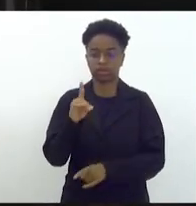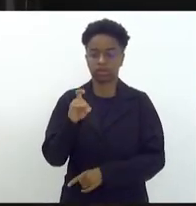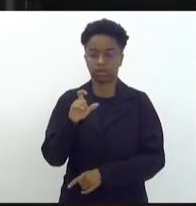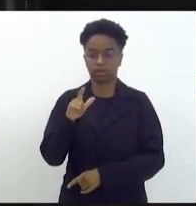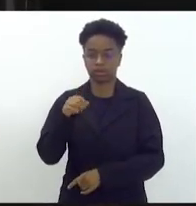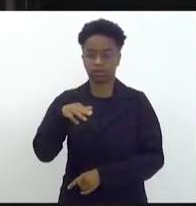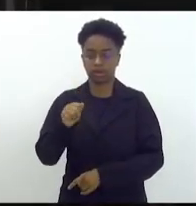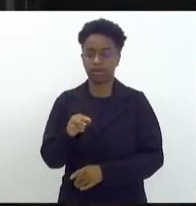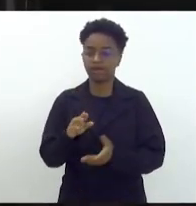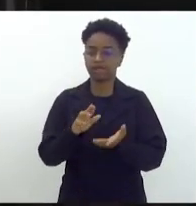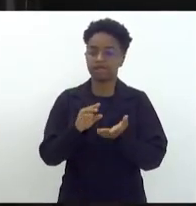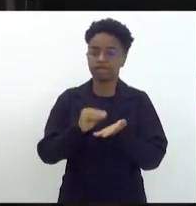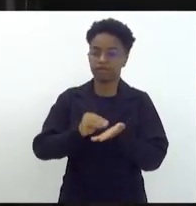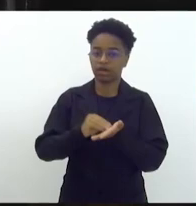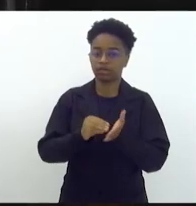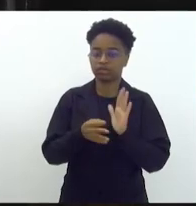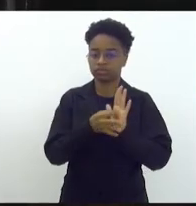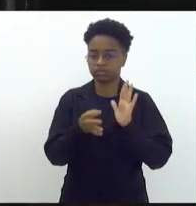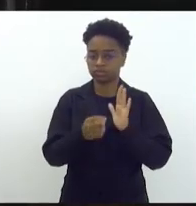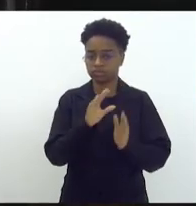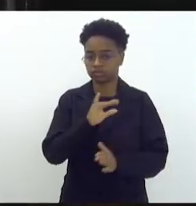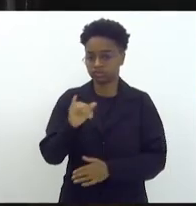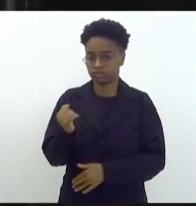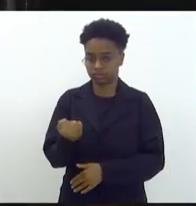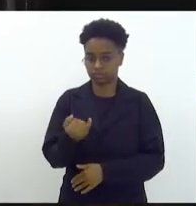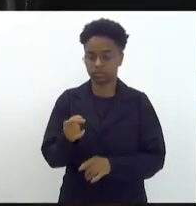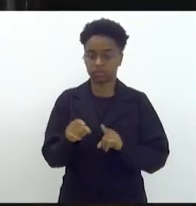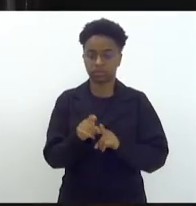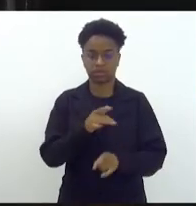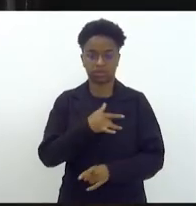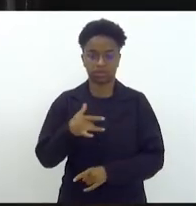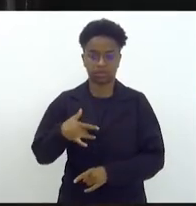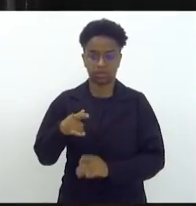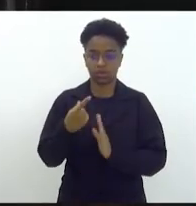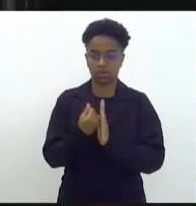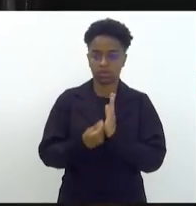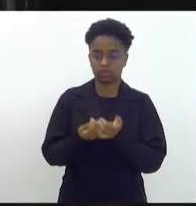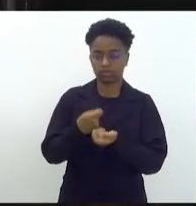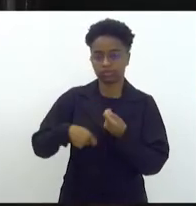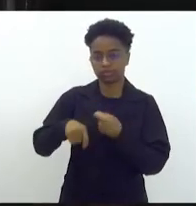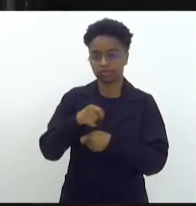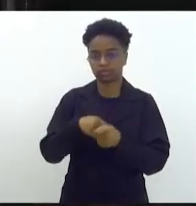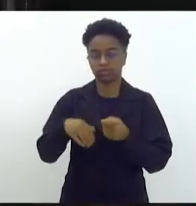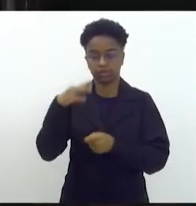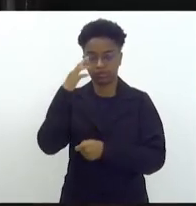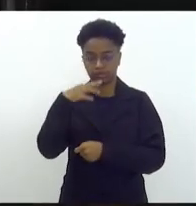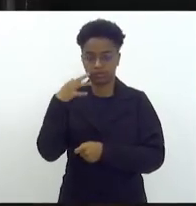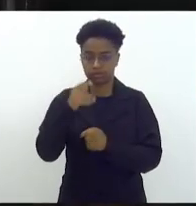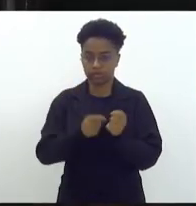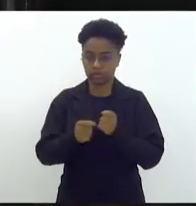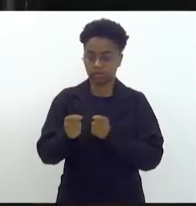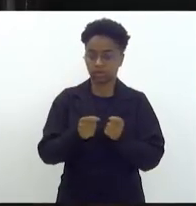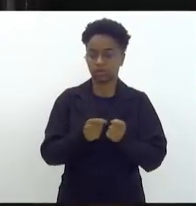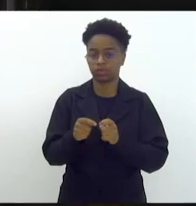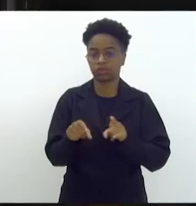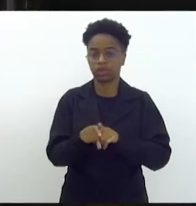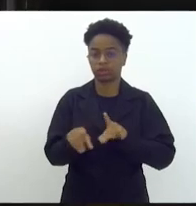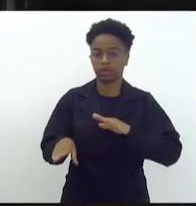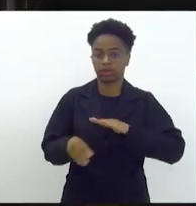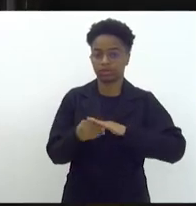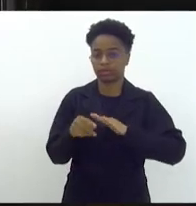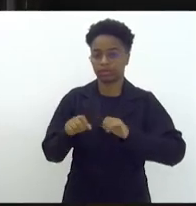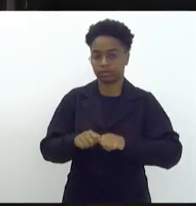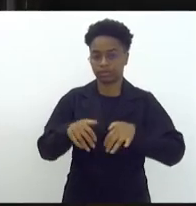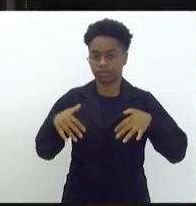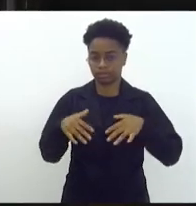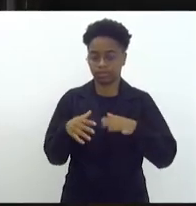de parecer das comissões de constituição e justiça, de saúde, orçamento, finanças, fiscalização financeira e controle às emendas de plenário.